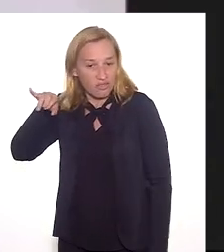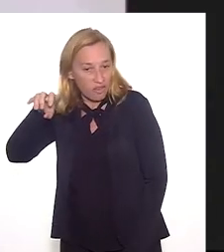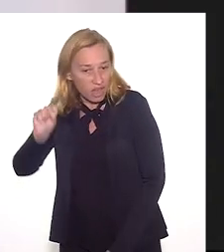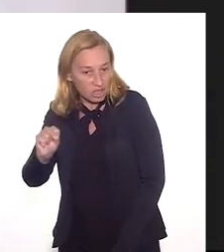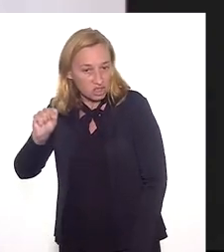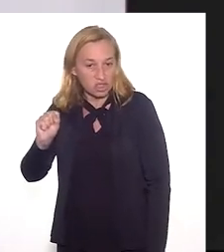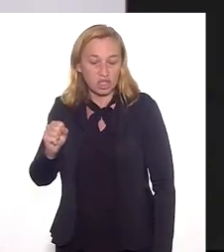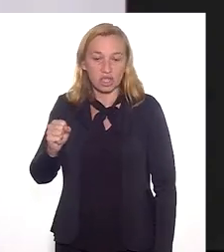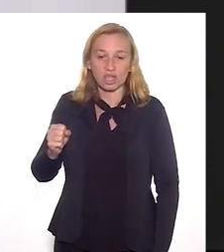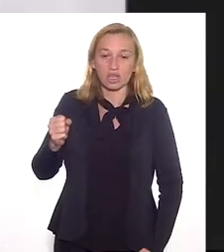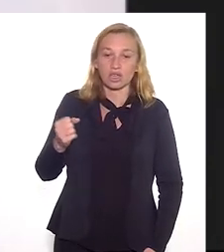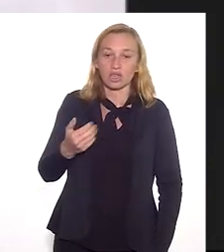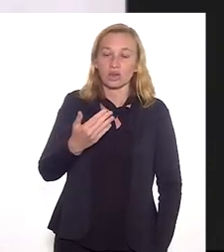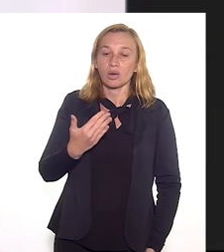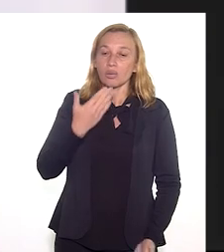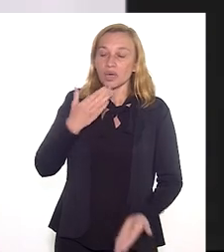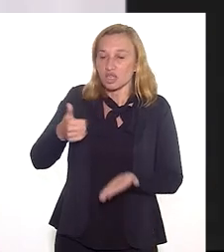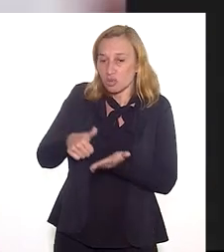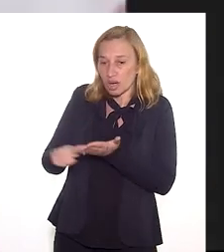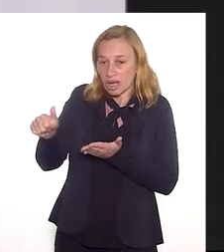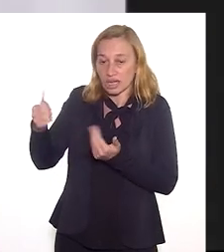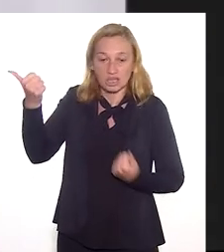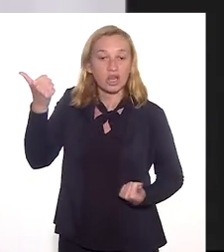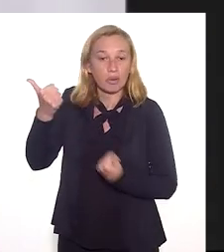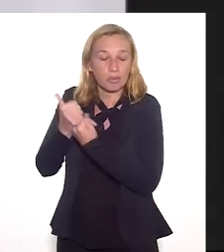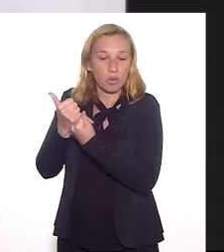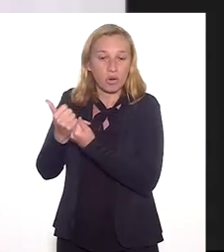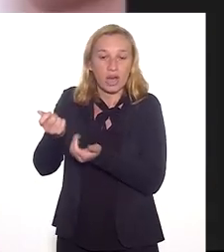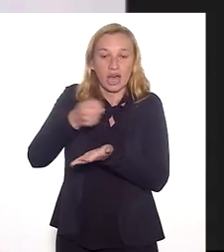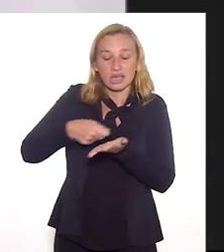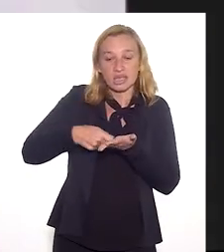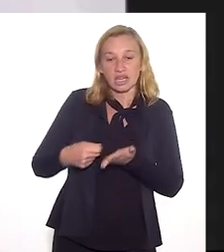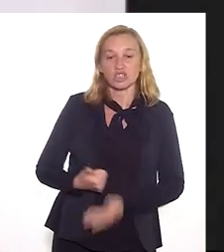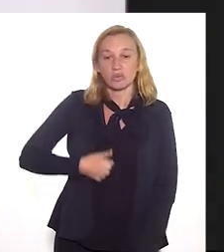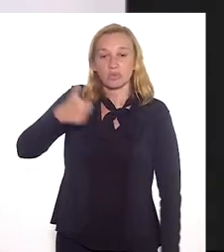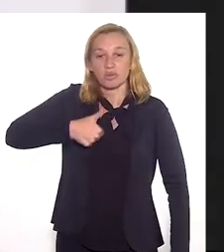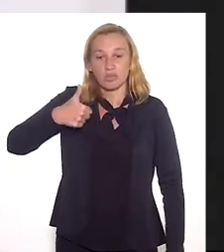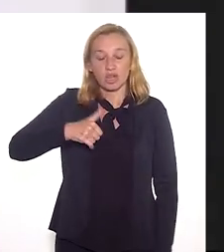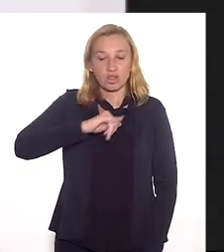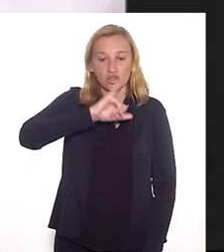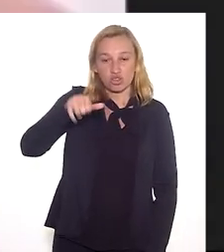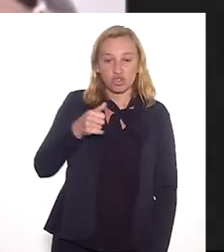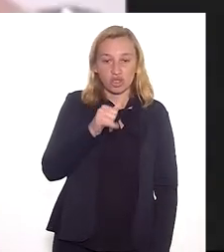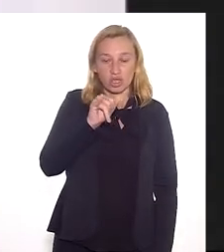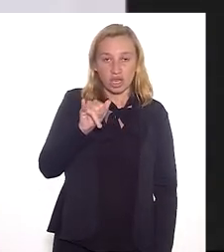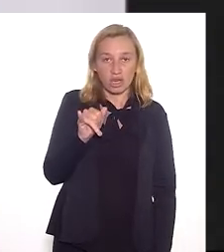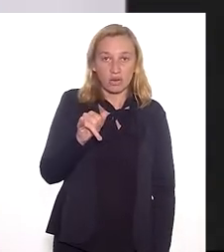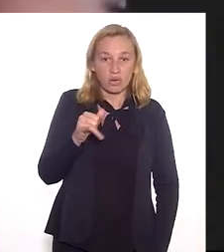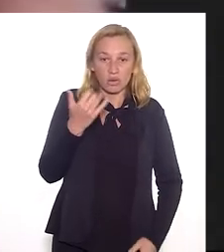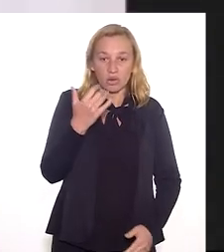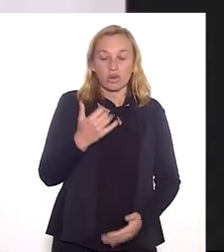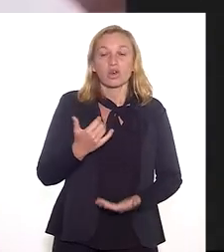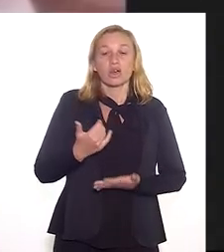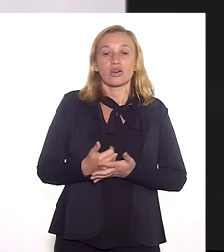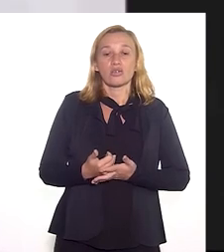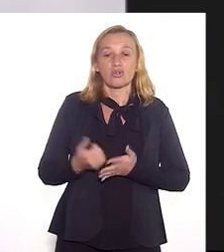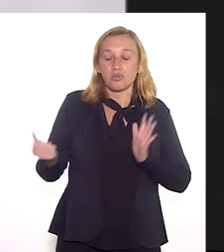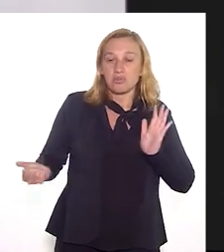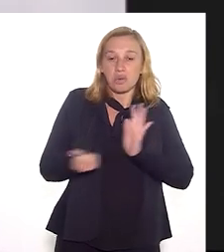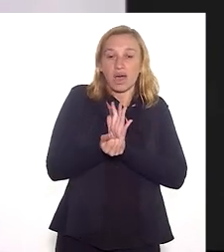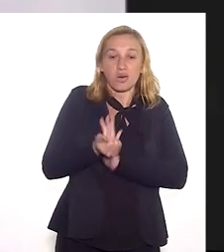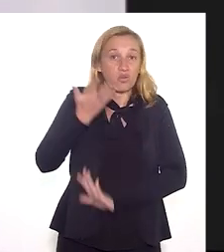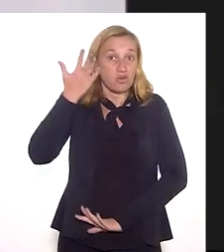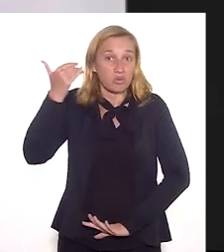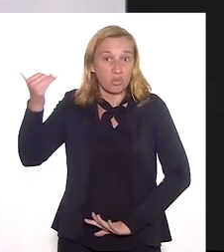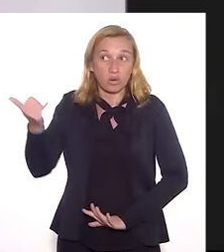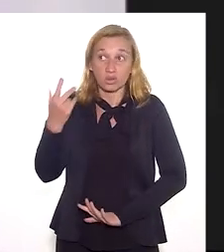Rio virou prefeito, pediu uma carta de apoio que ele fez, inclusive, eu acho que foi assinado no dia 1º de janeiro, então, um marco